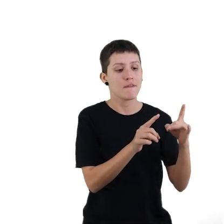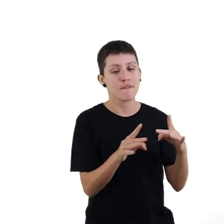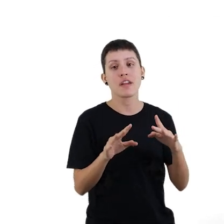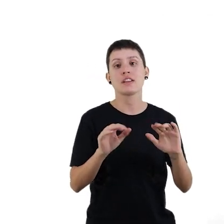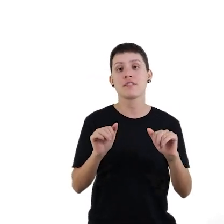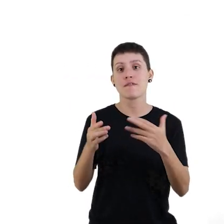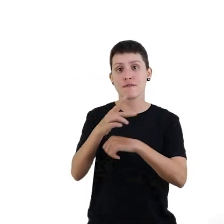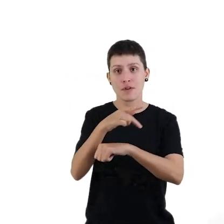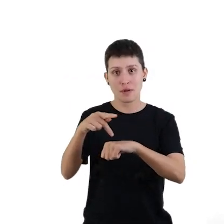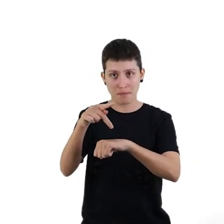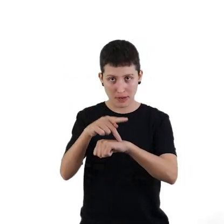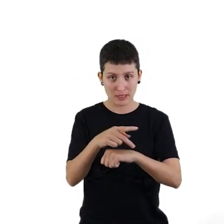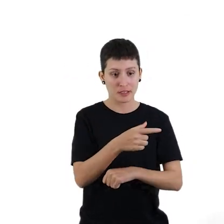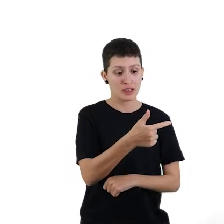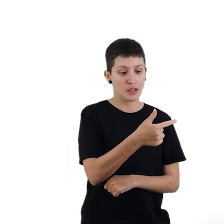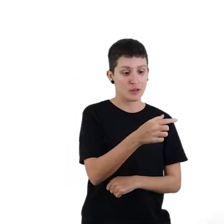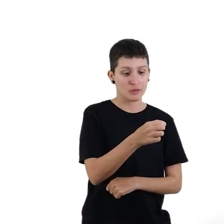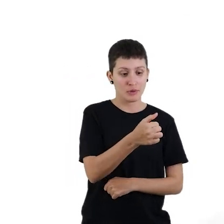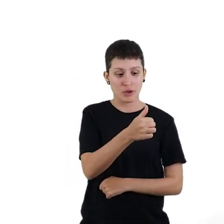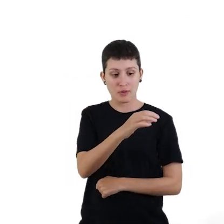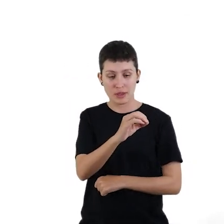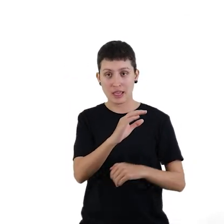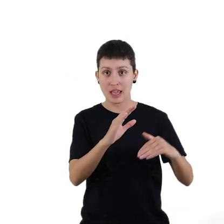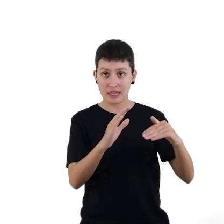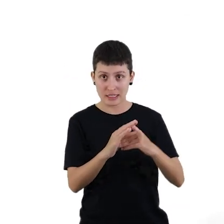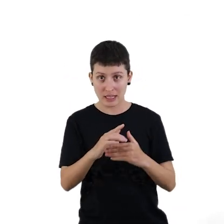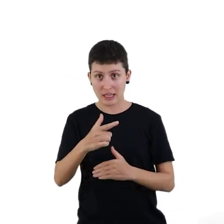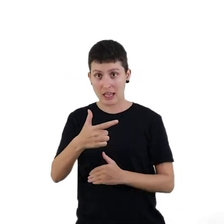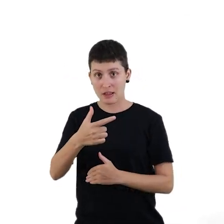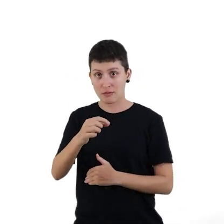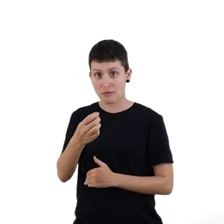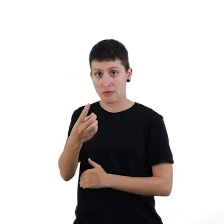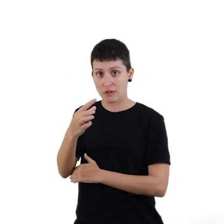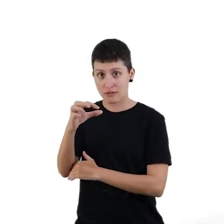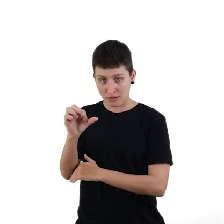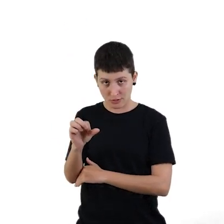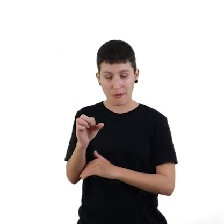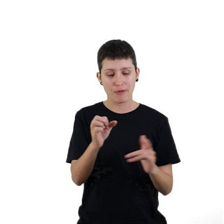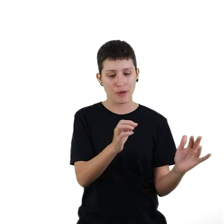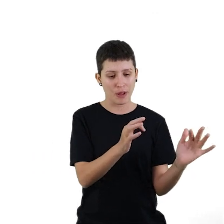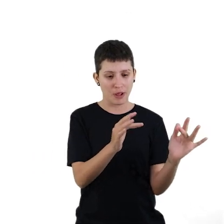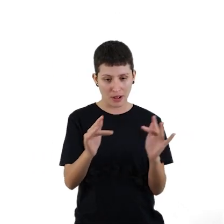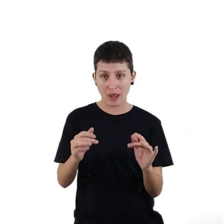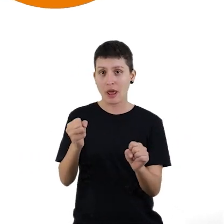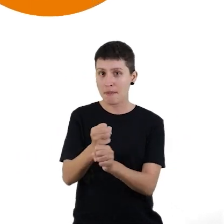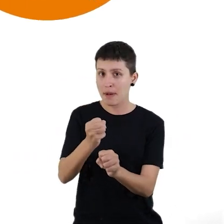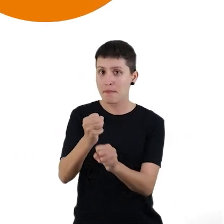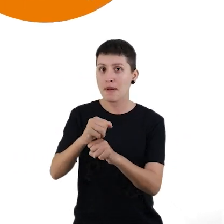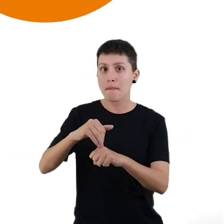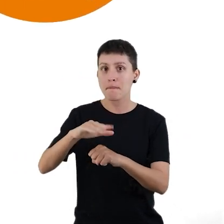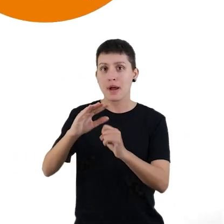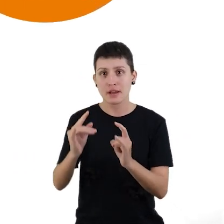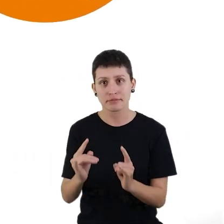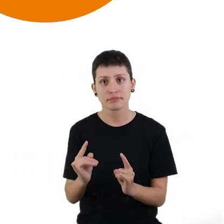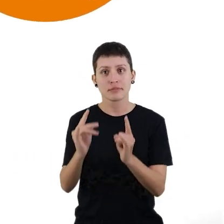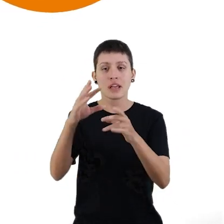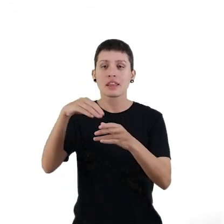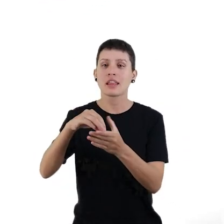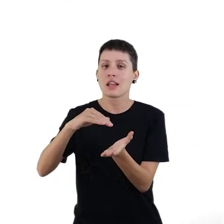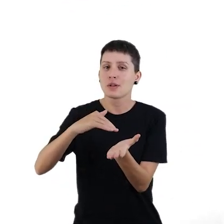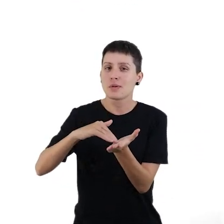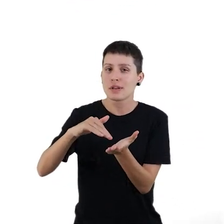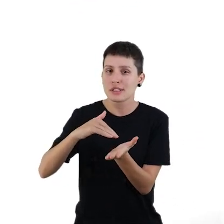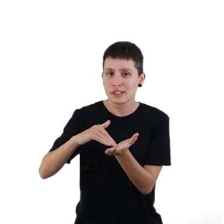De 2010 a 2019, a Hidrolite construiu mais um prédio, com escritório